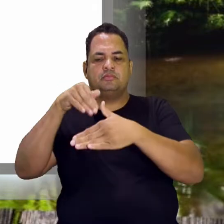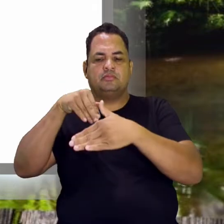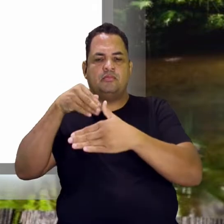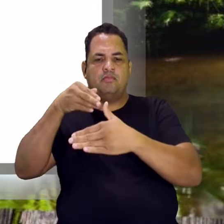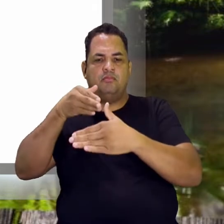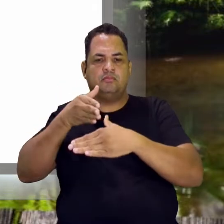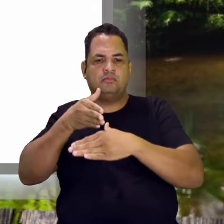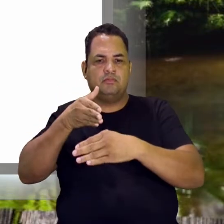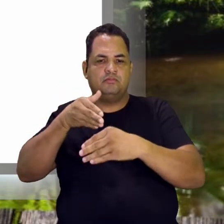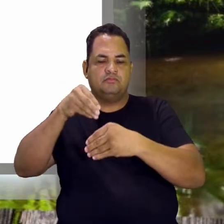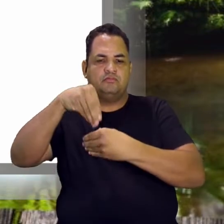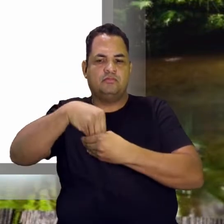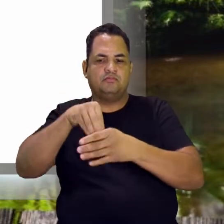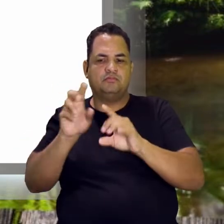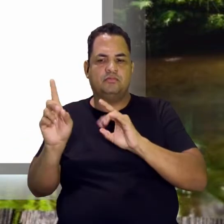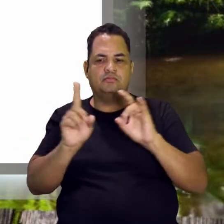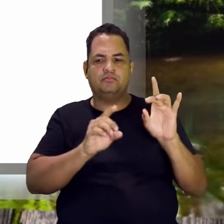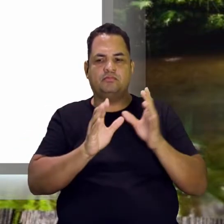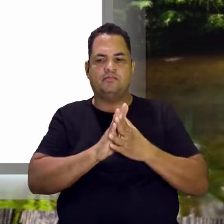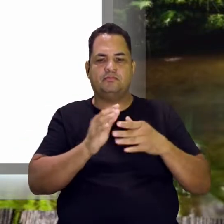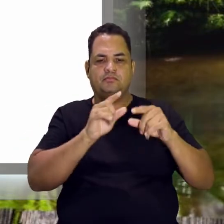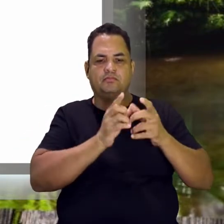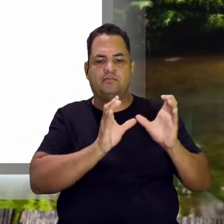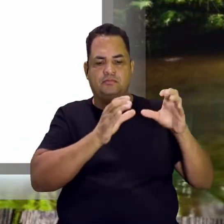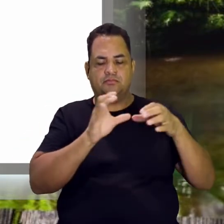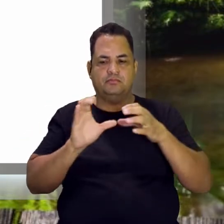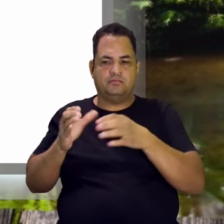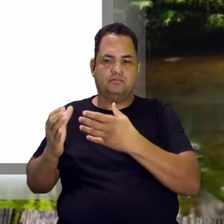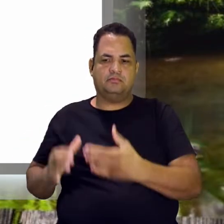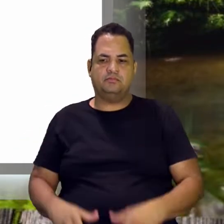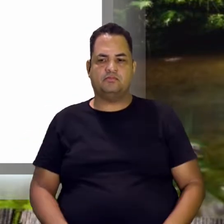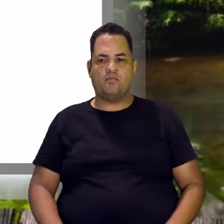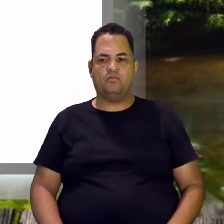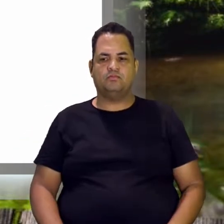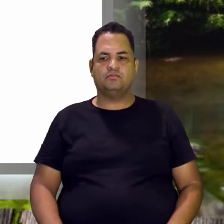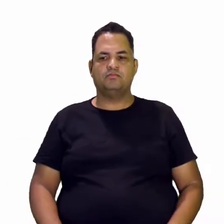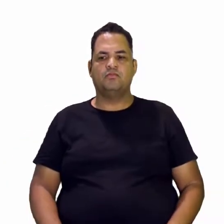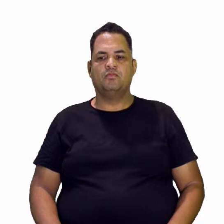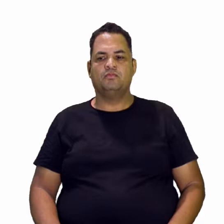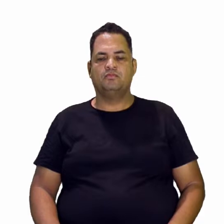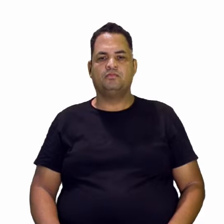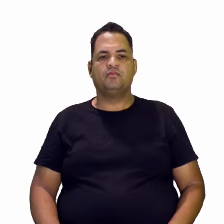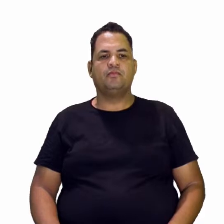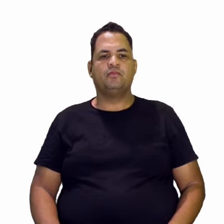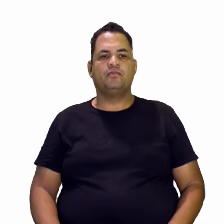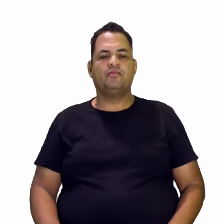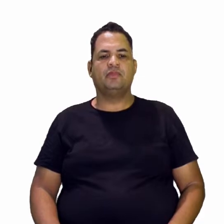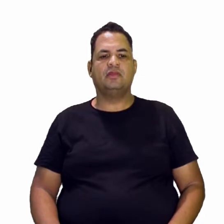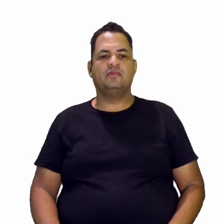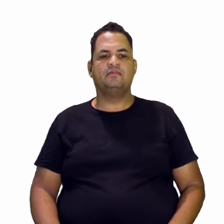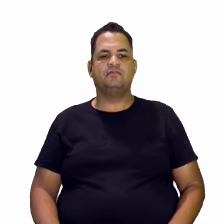seu quadrado, vamos dizer assim, tá? Vamos continuar? Olha lá.